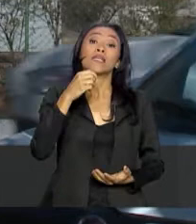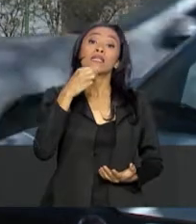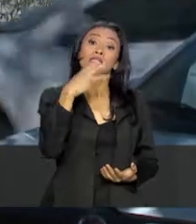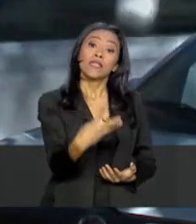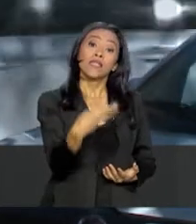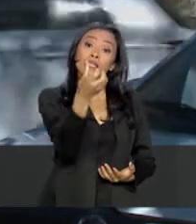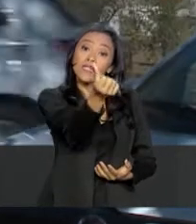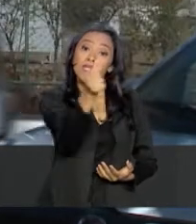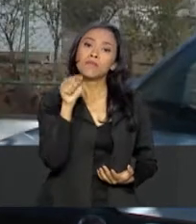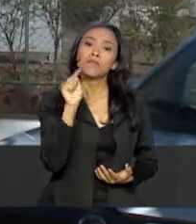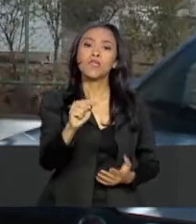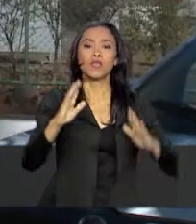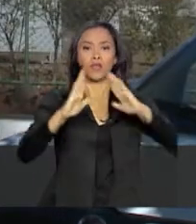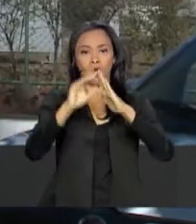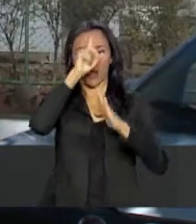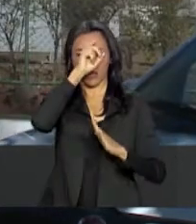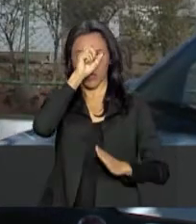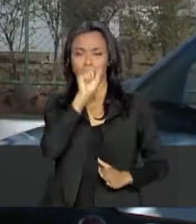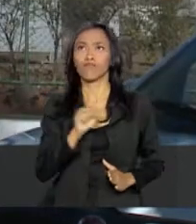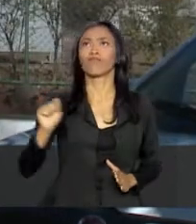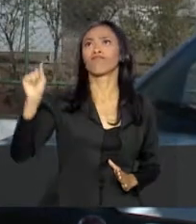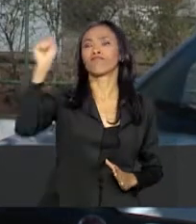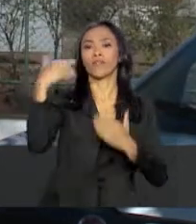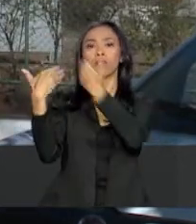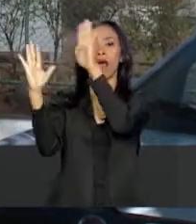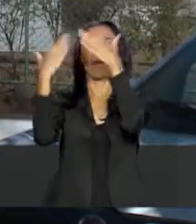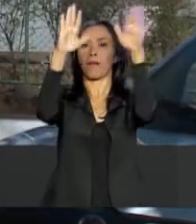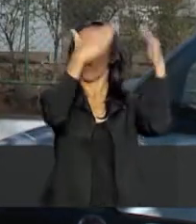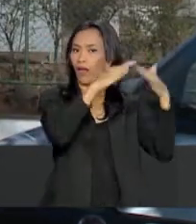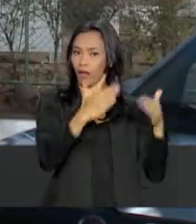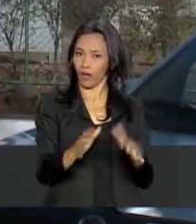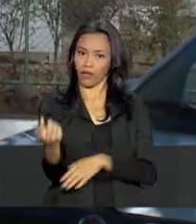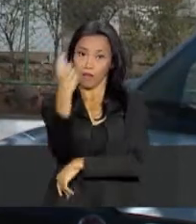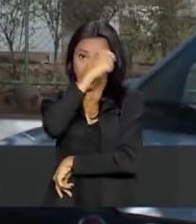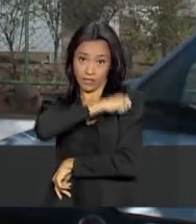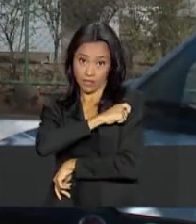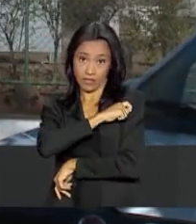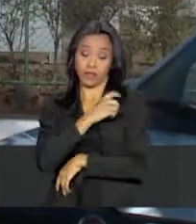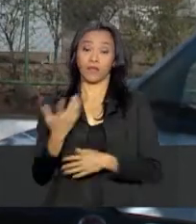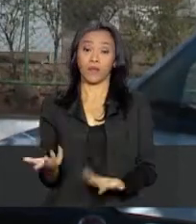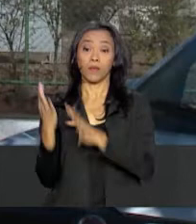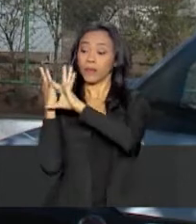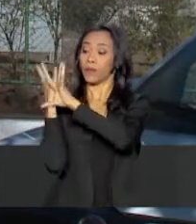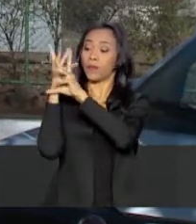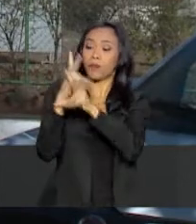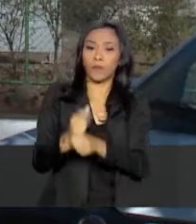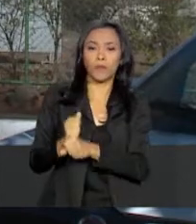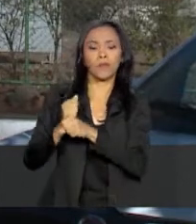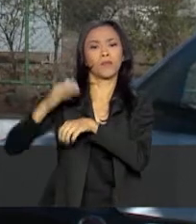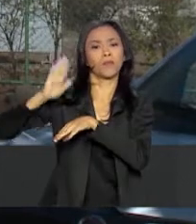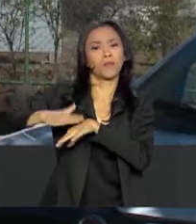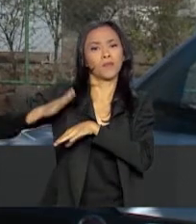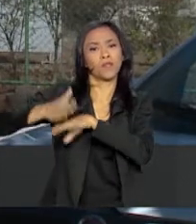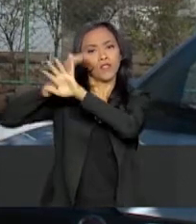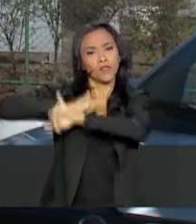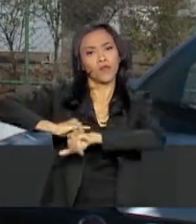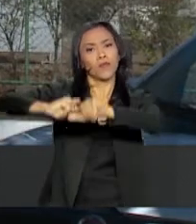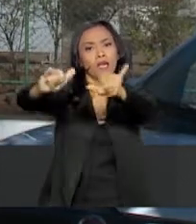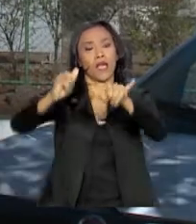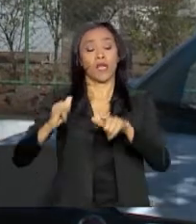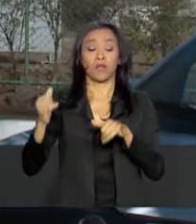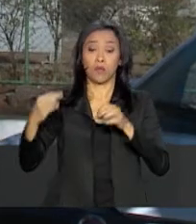postos de saúde vão estar abertos segundo balanço divulgado pelo ministério da saúde na última sexta-feira